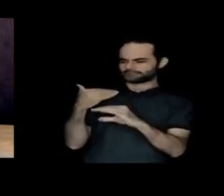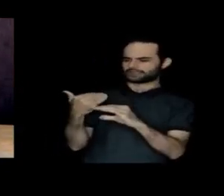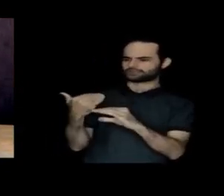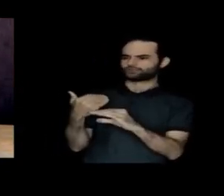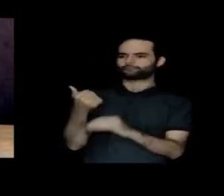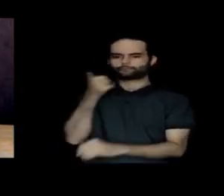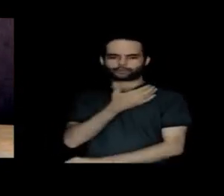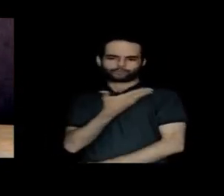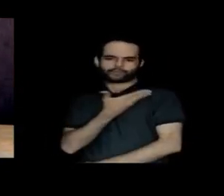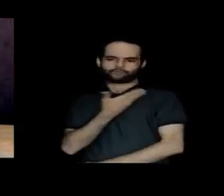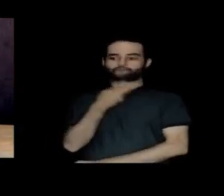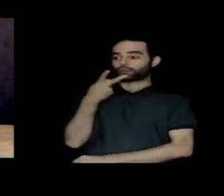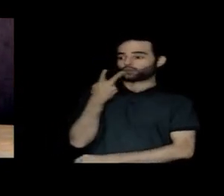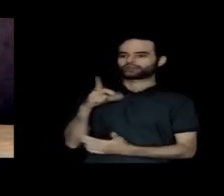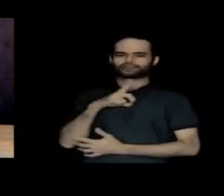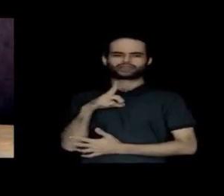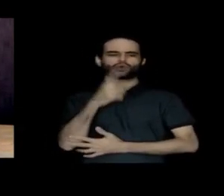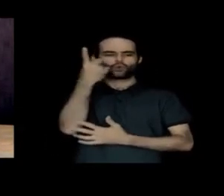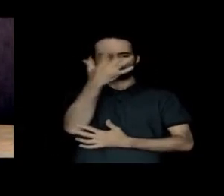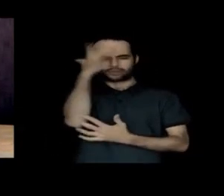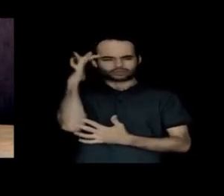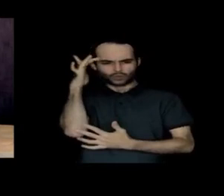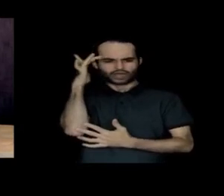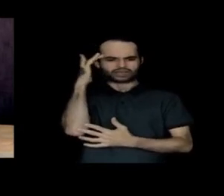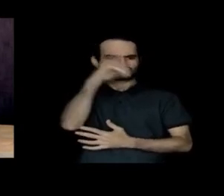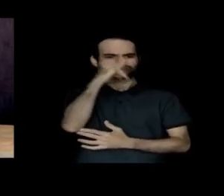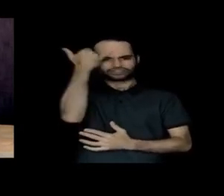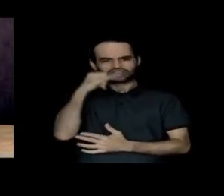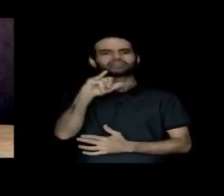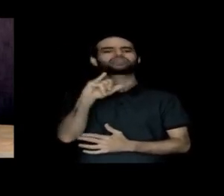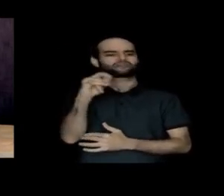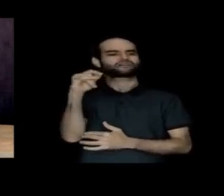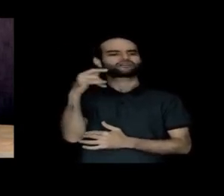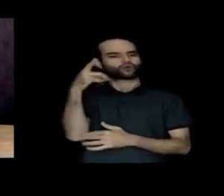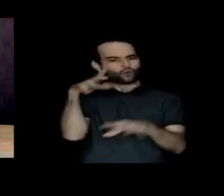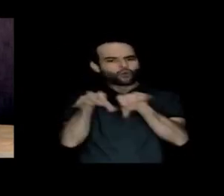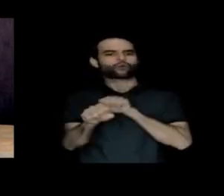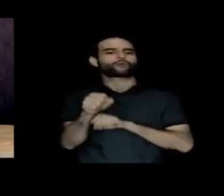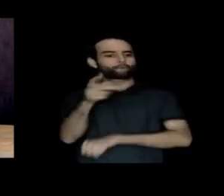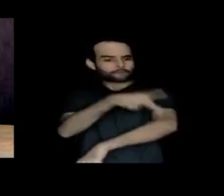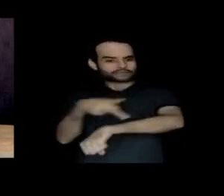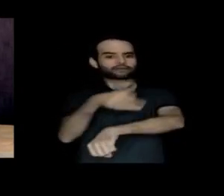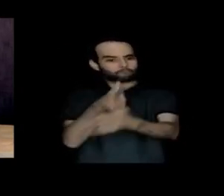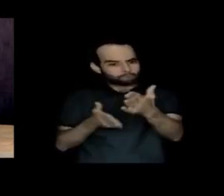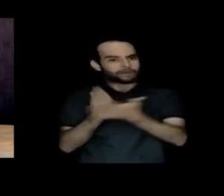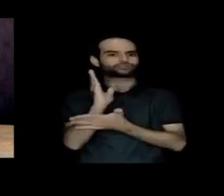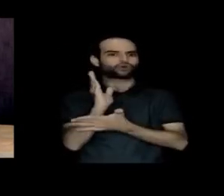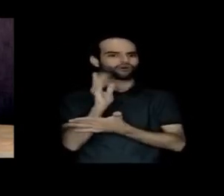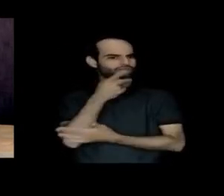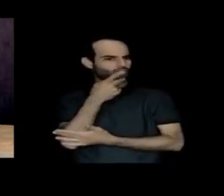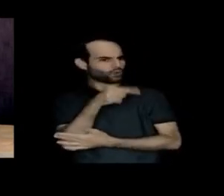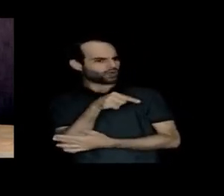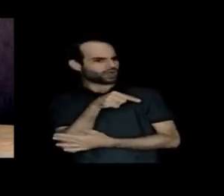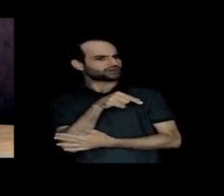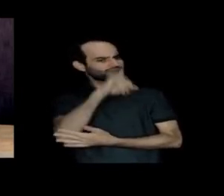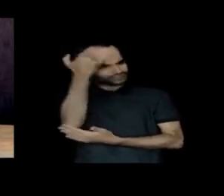amiga minha que estava escrito assim: tem uma pessoa chamada Janine Pires Farias que foi aprovada no vestibular para pedagogia da